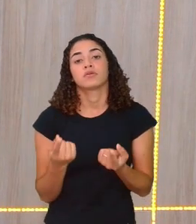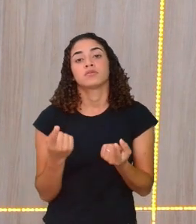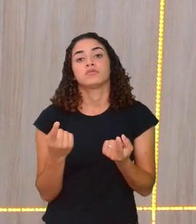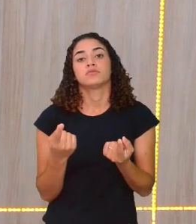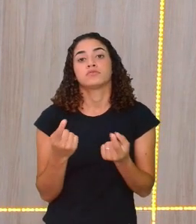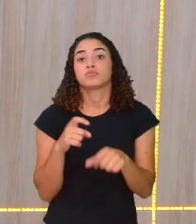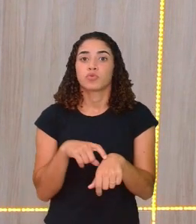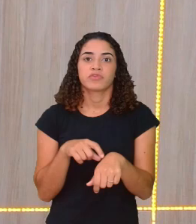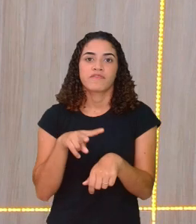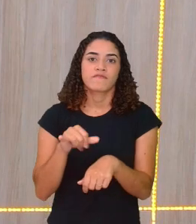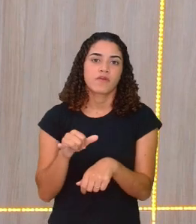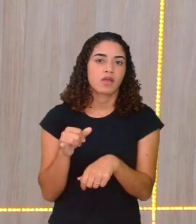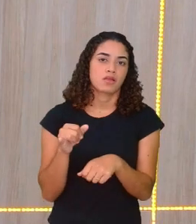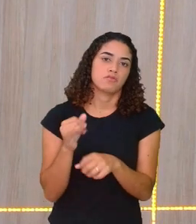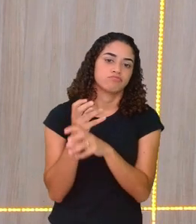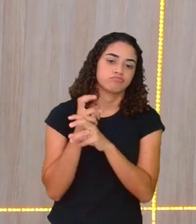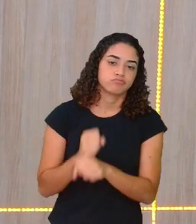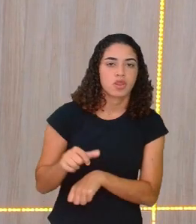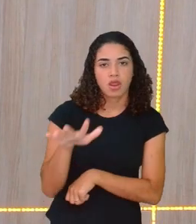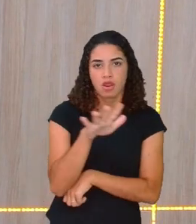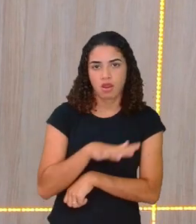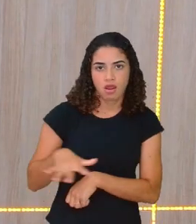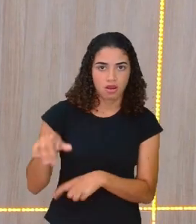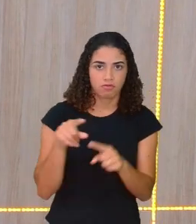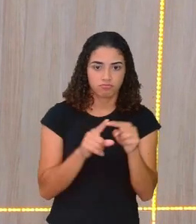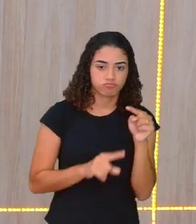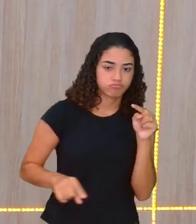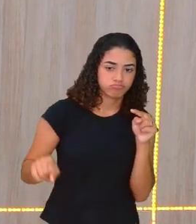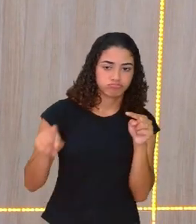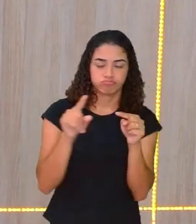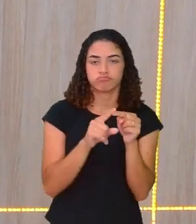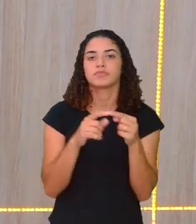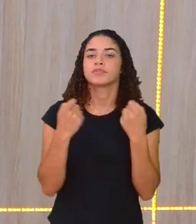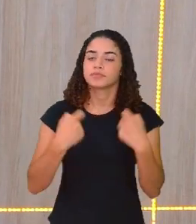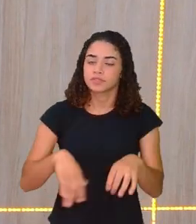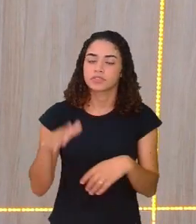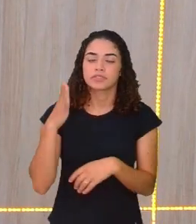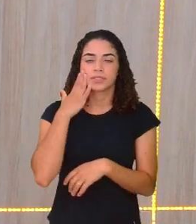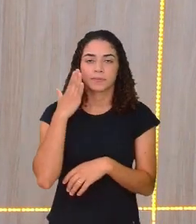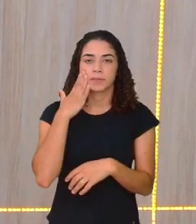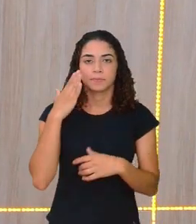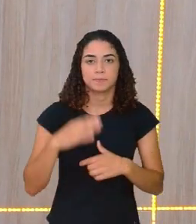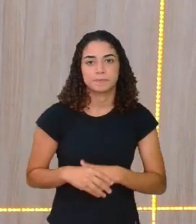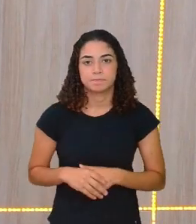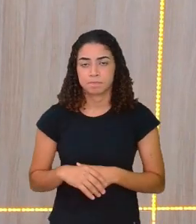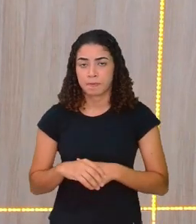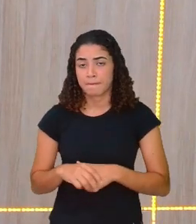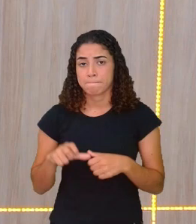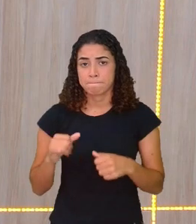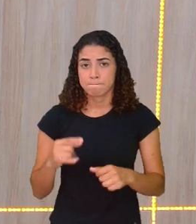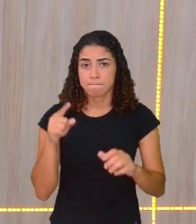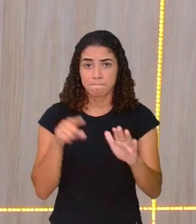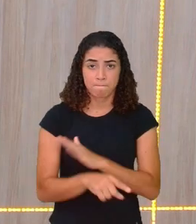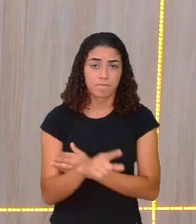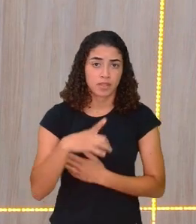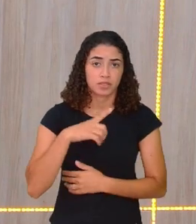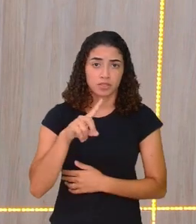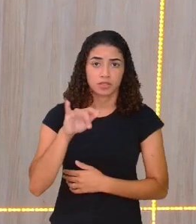calcular a área do círculo. Para calcular a área, você vai precisar do raio. Se a questão trouxer o diâmetro, você já sabe